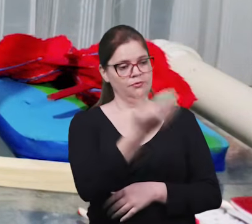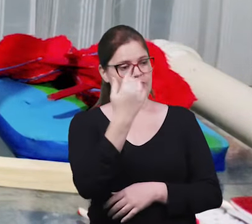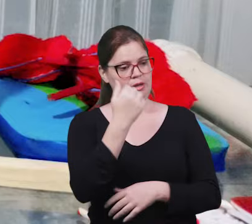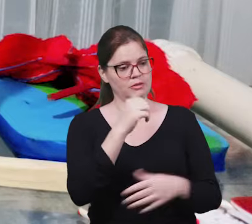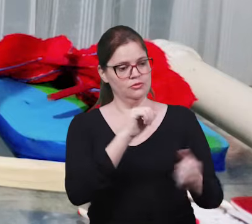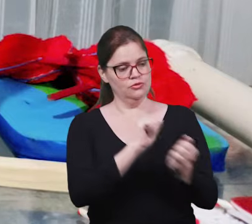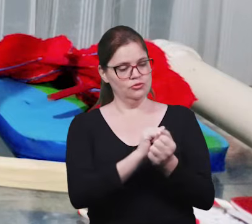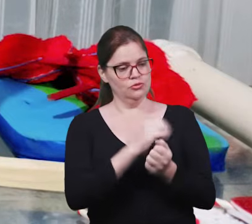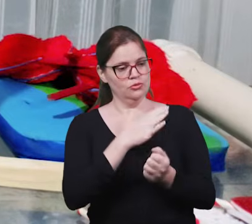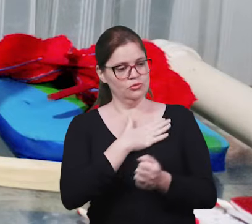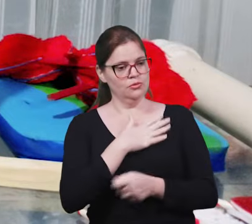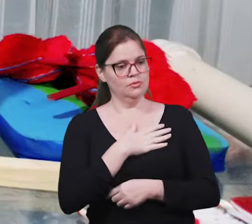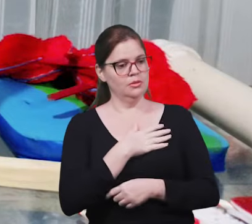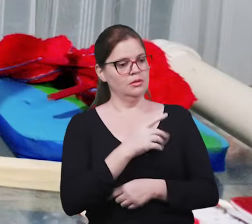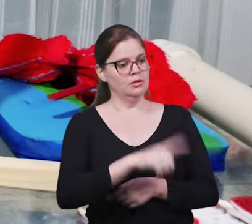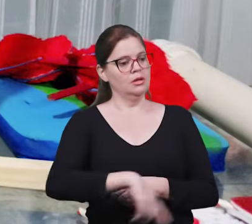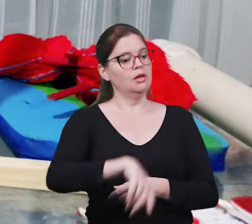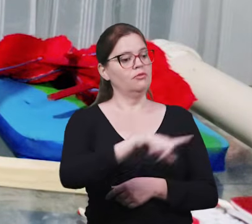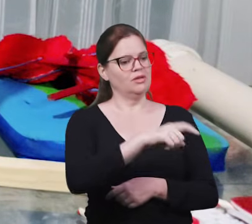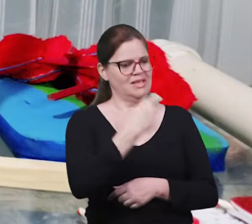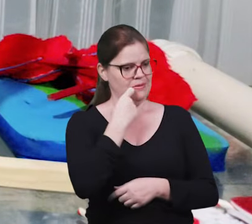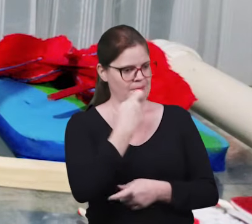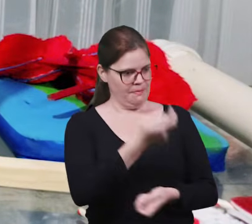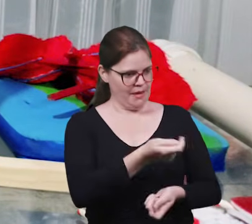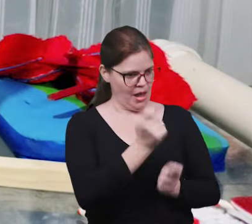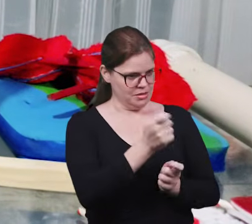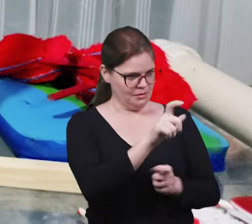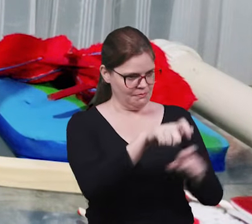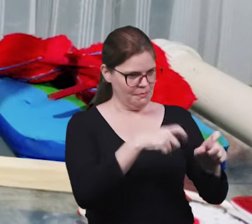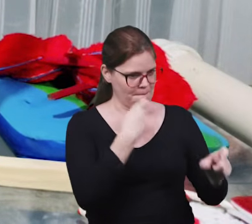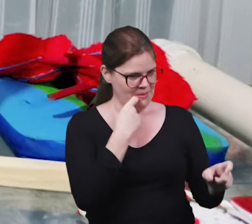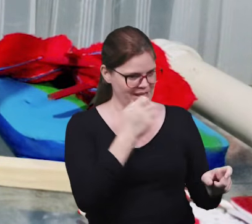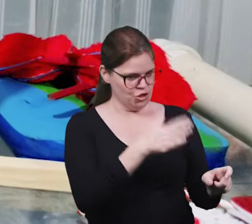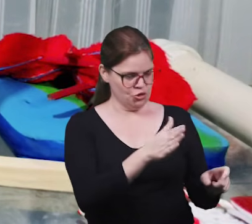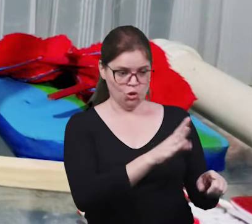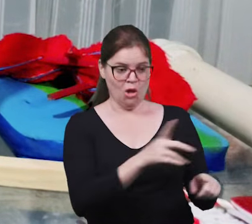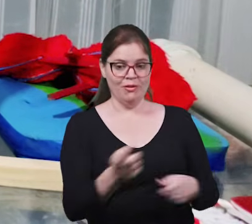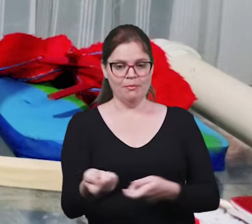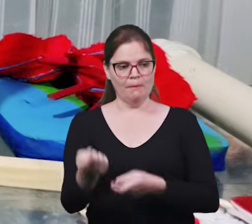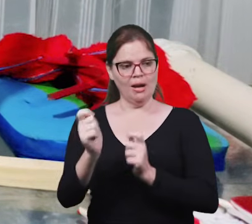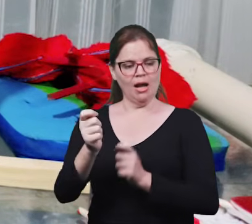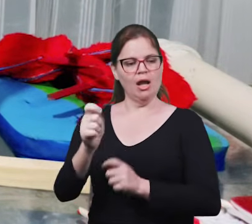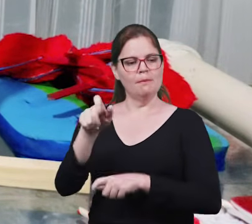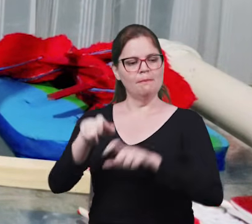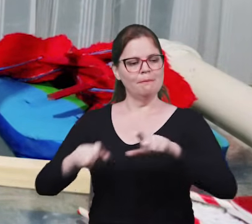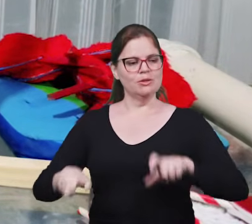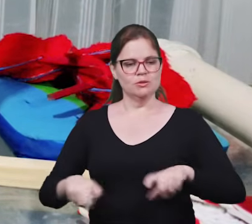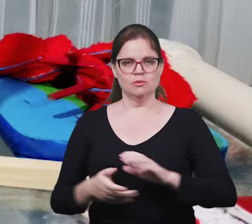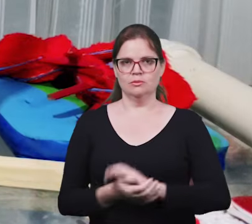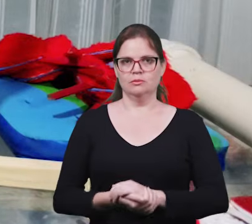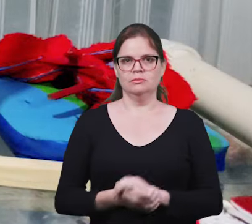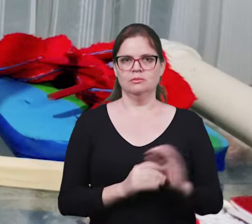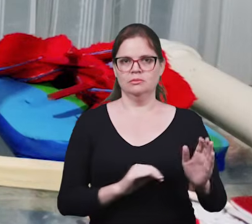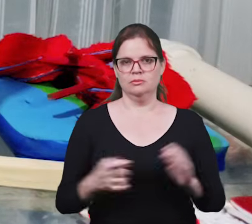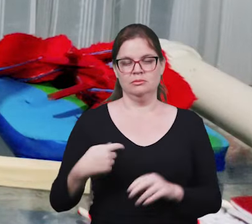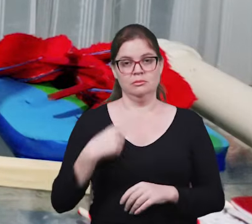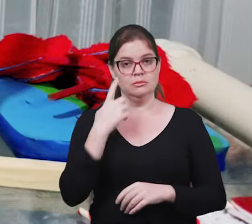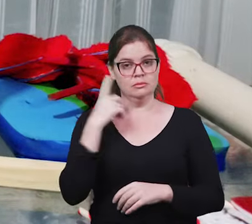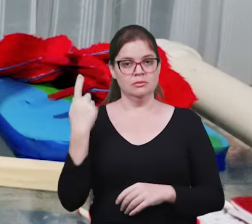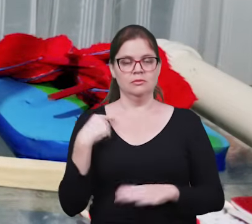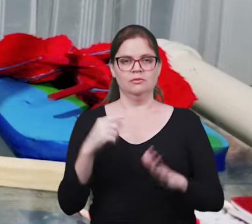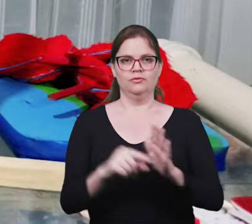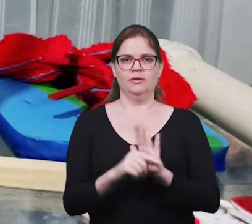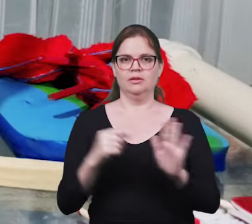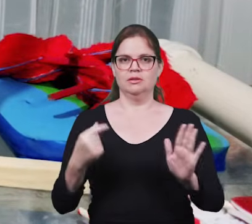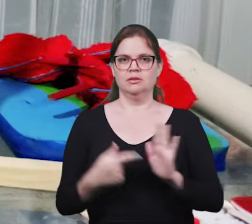após mim, e eu farei que sejais pescadores de homens. Esse versículo, a gente pode falar com as crianças a palavra de